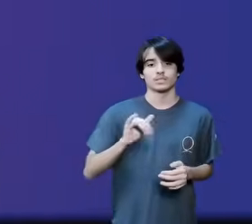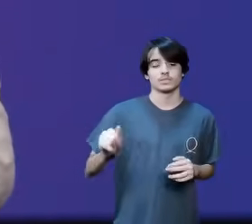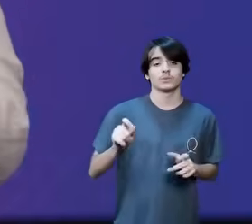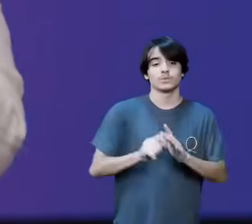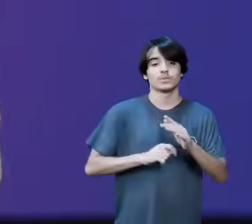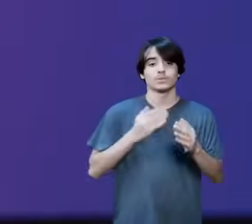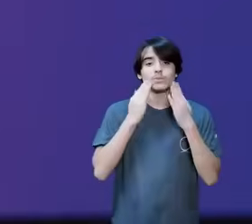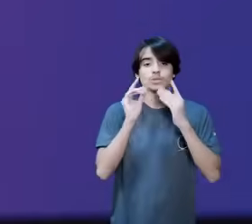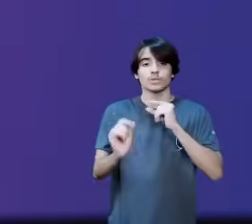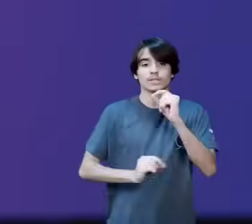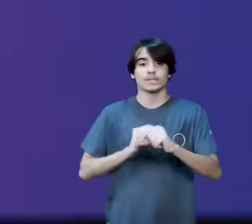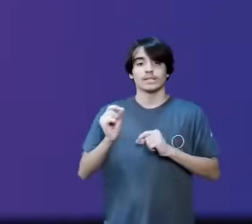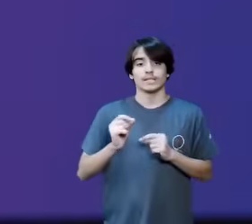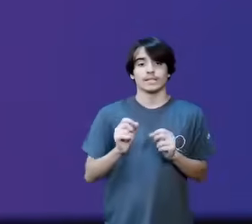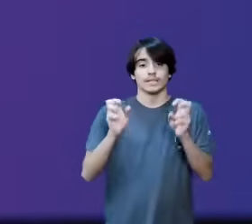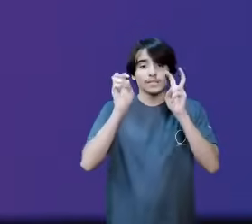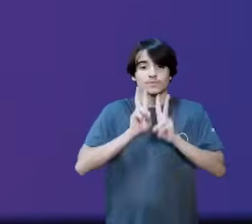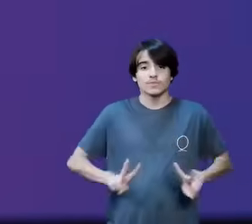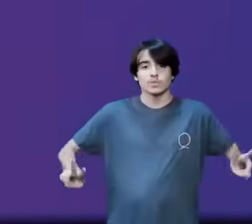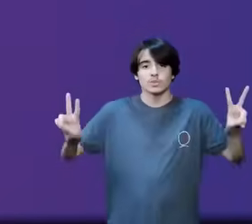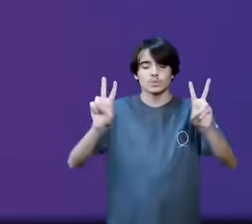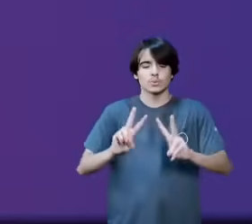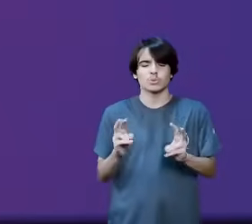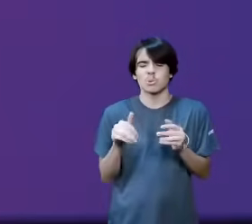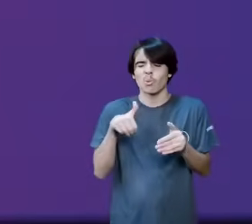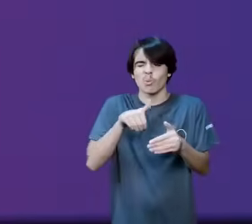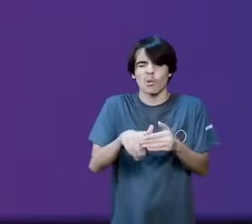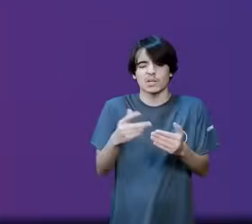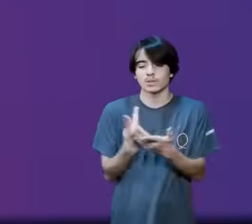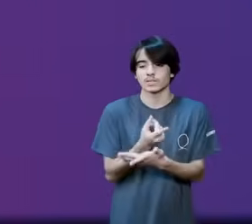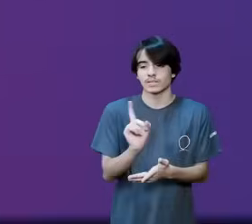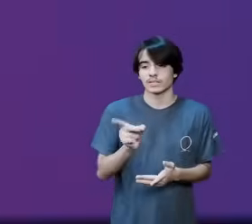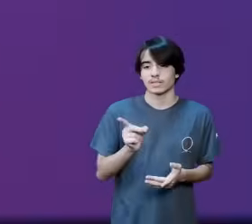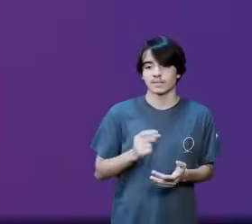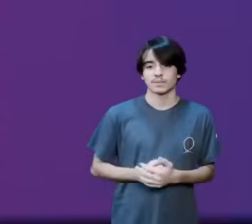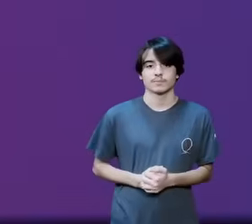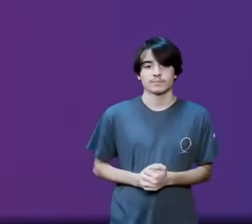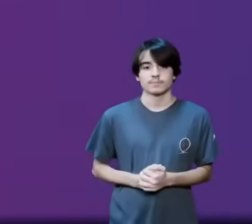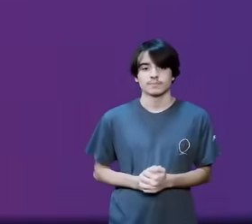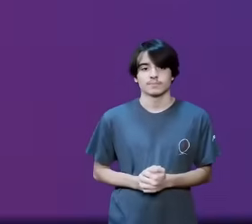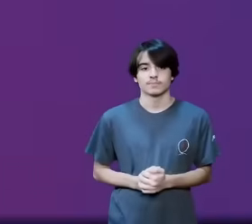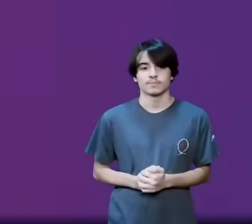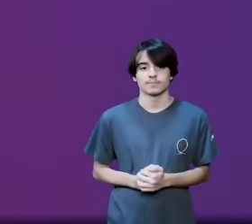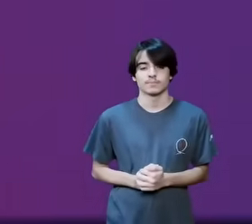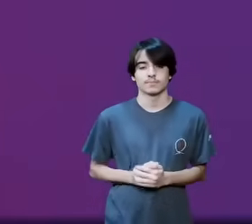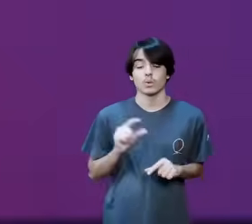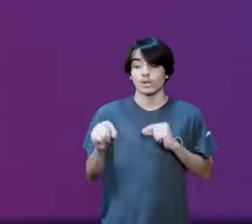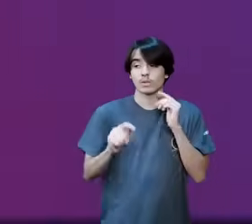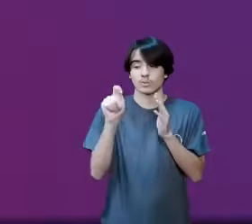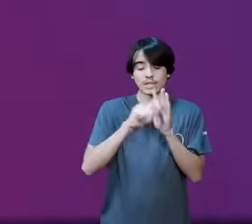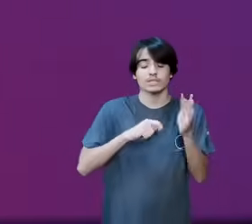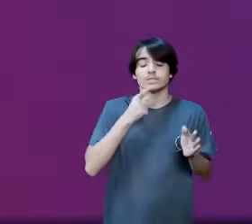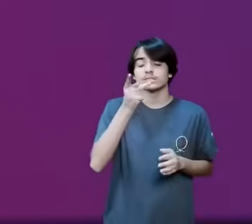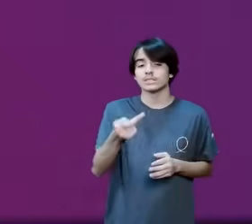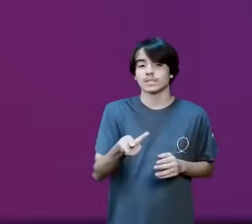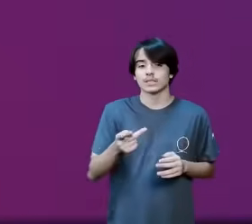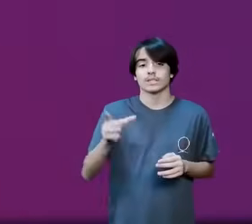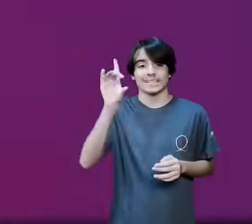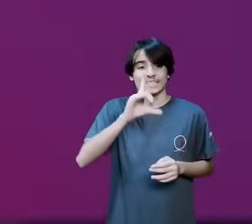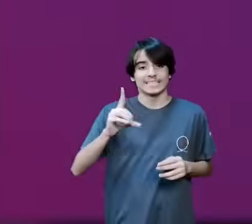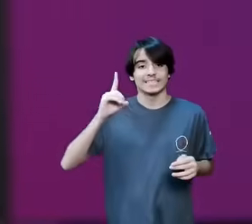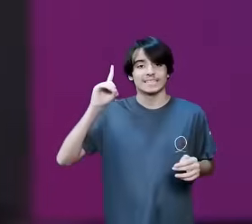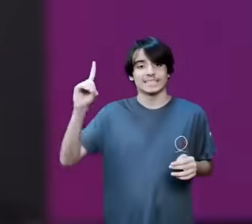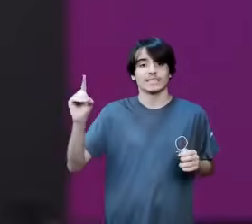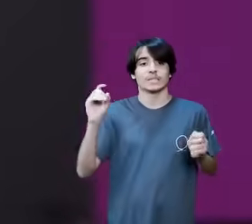diz que as visões eram raras e as palavras de Deus eram escassas. O que, que o texto está dizendo? Que Deus